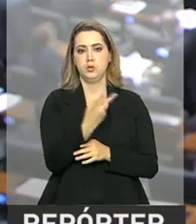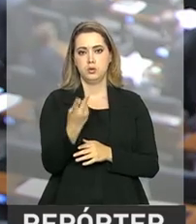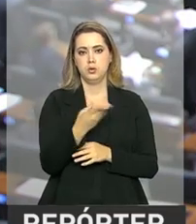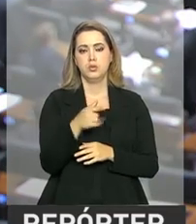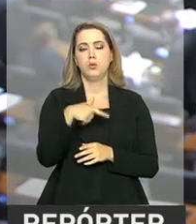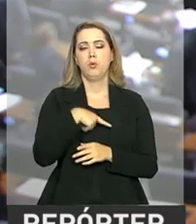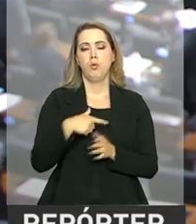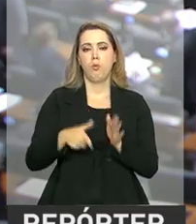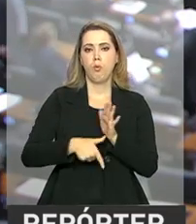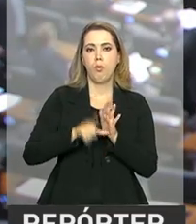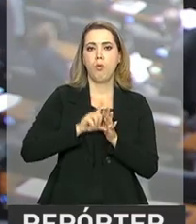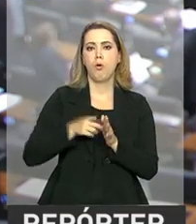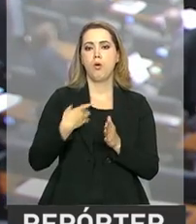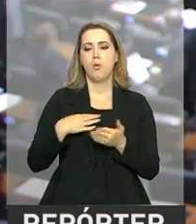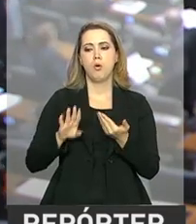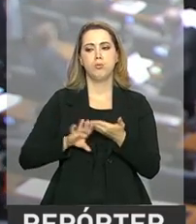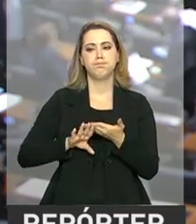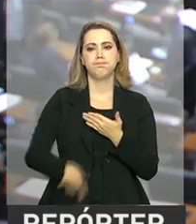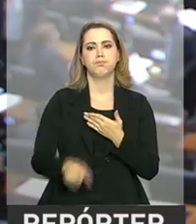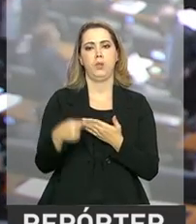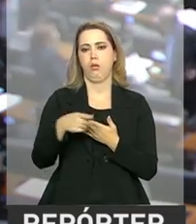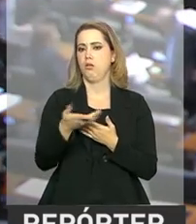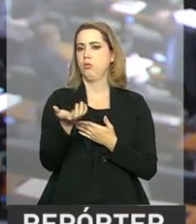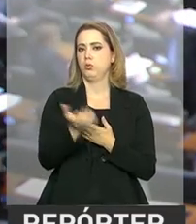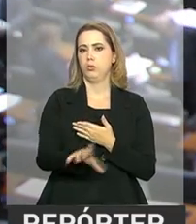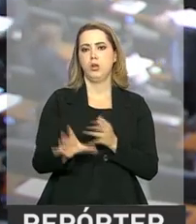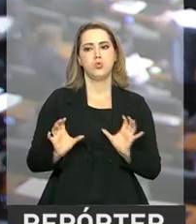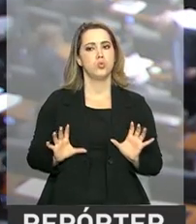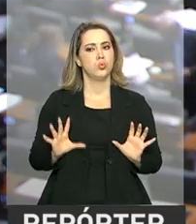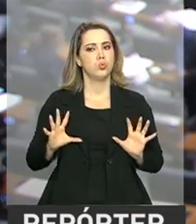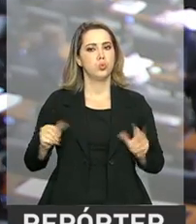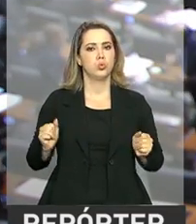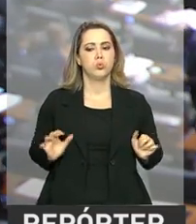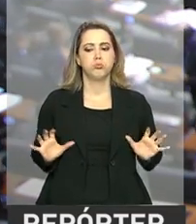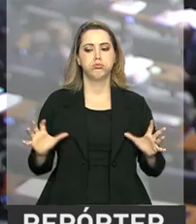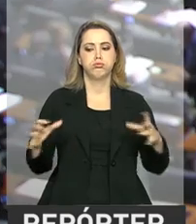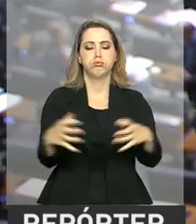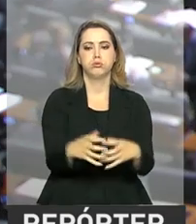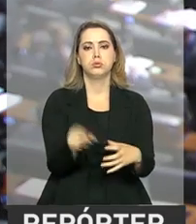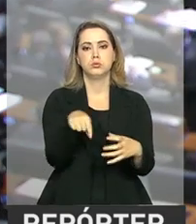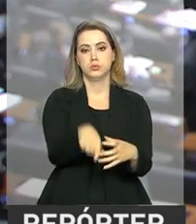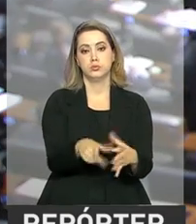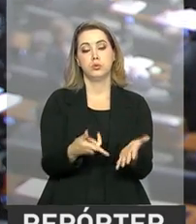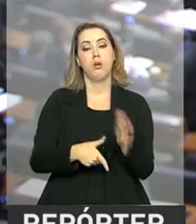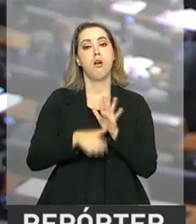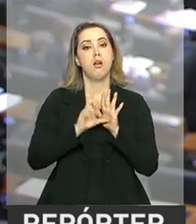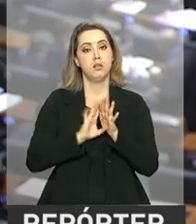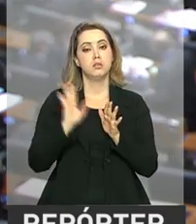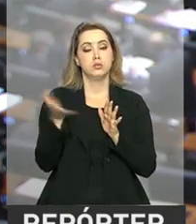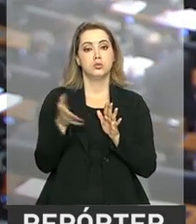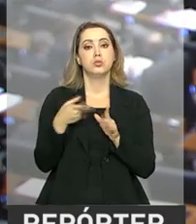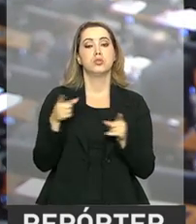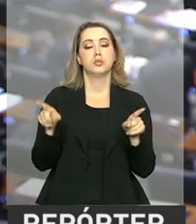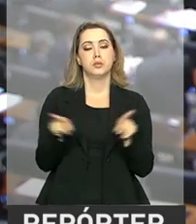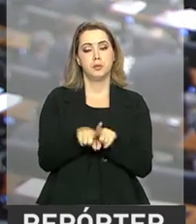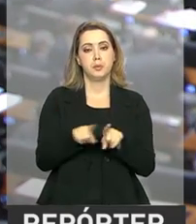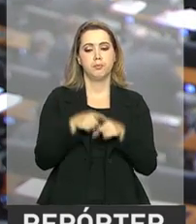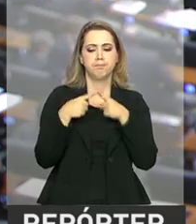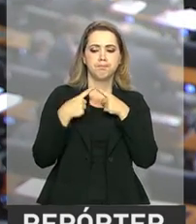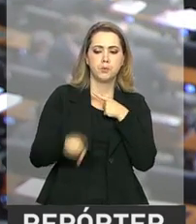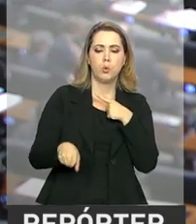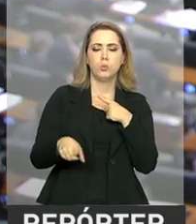foi rejeitado pelos deputados. E mais cedo, aqui no plenário, um outro requerimento, este do governo, também foi rejeitado